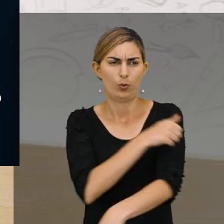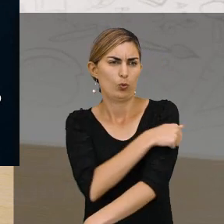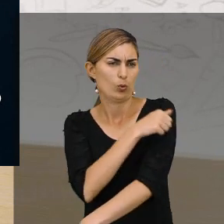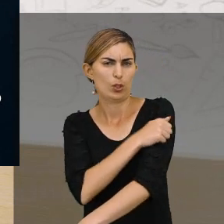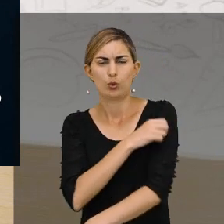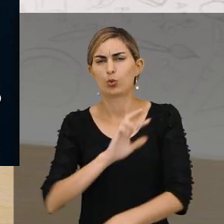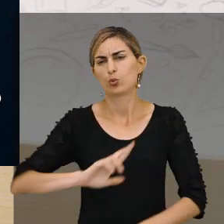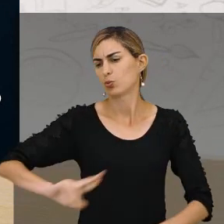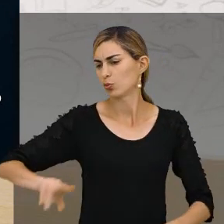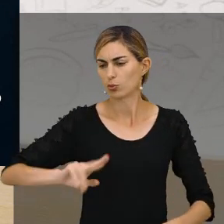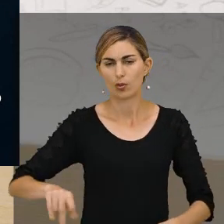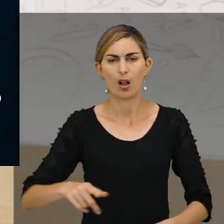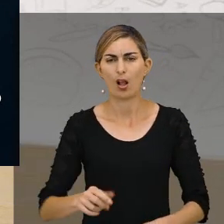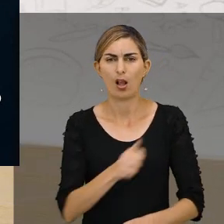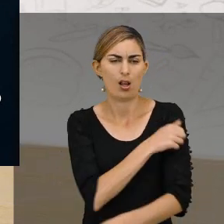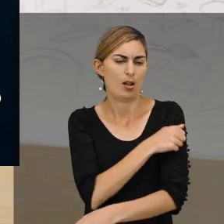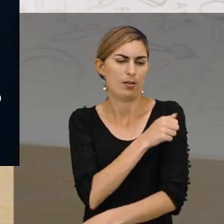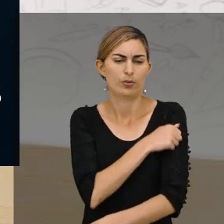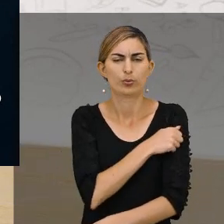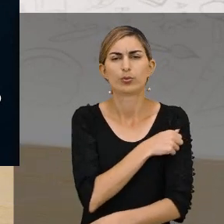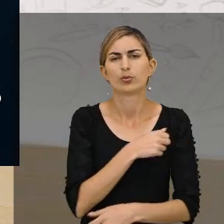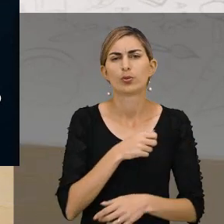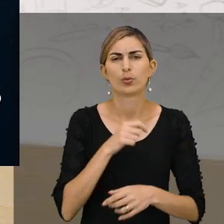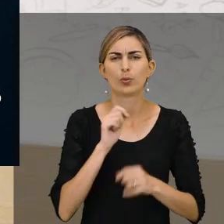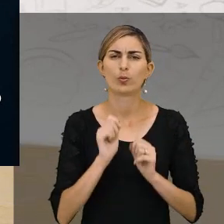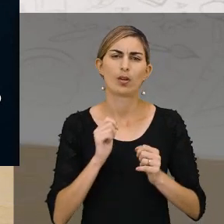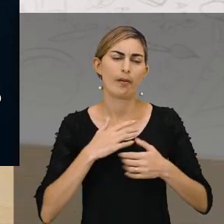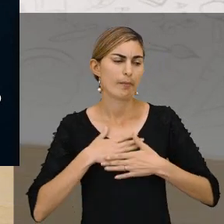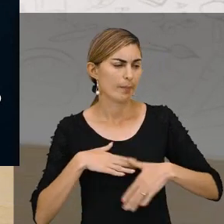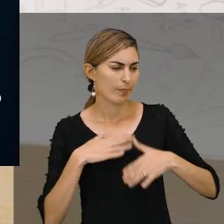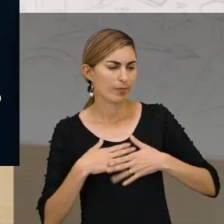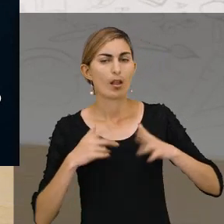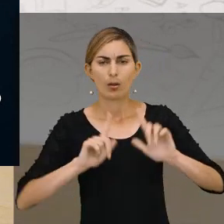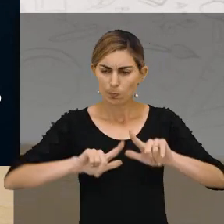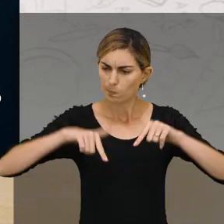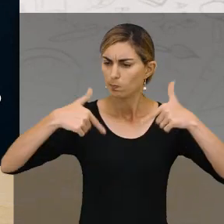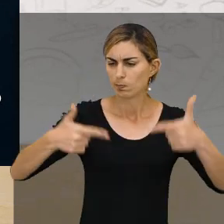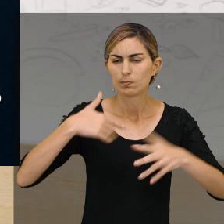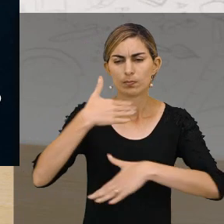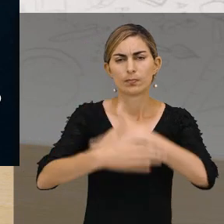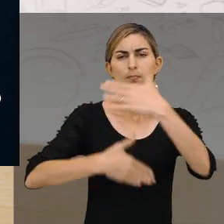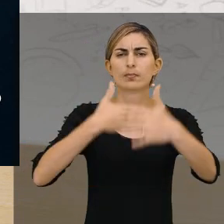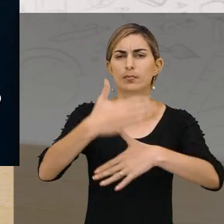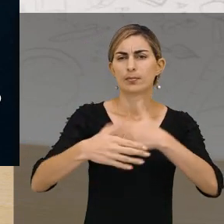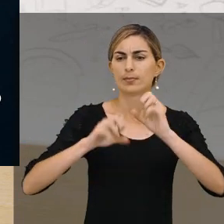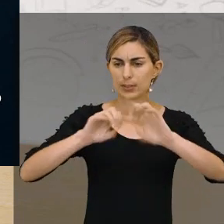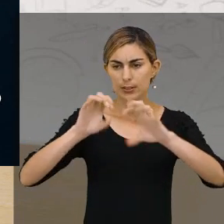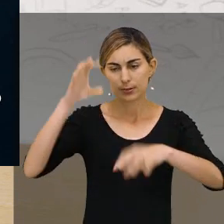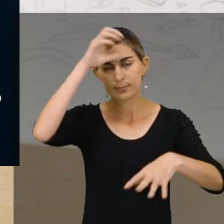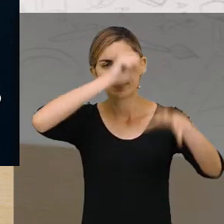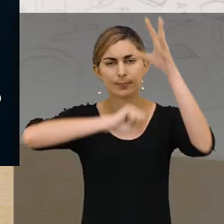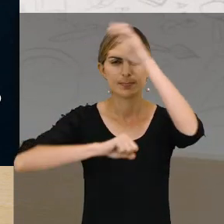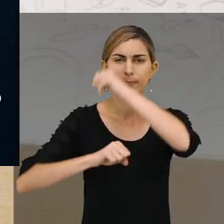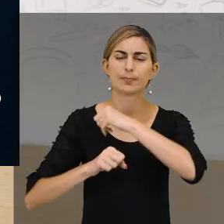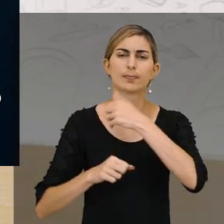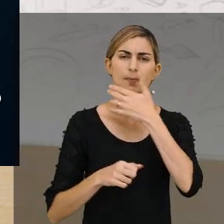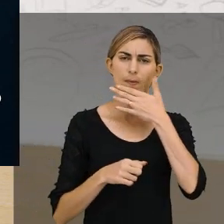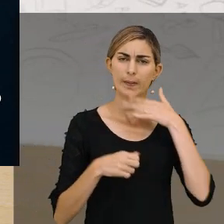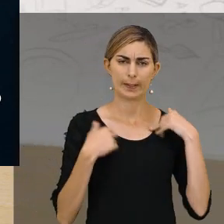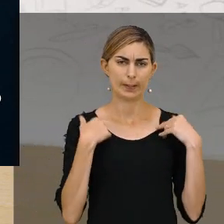o aluno já não vai se tornar mais um aluno passivo, ele vai estar ativo no processo de